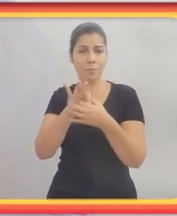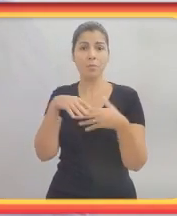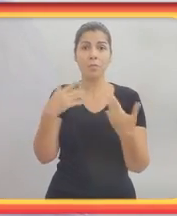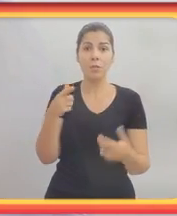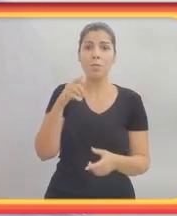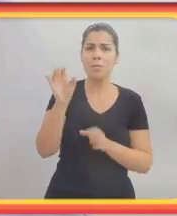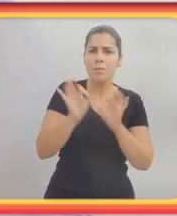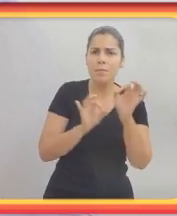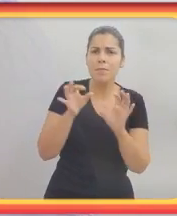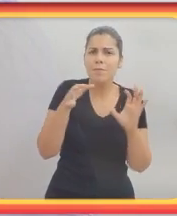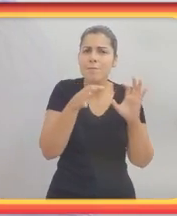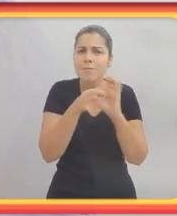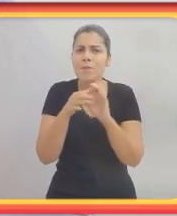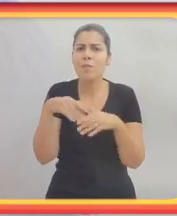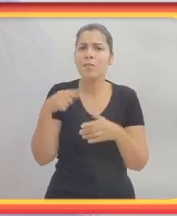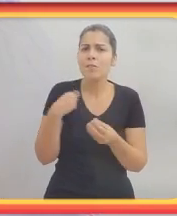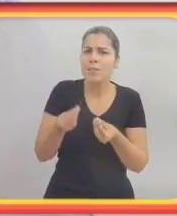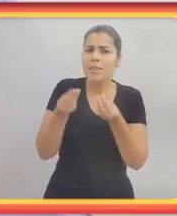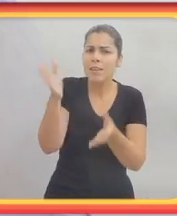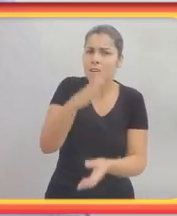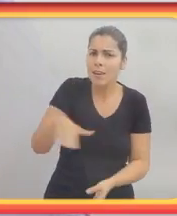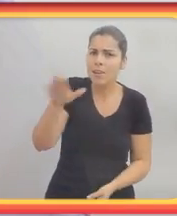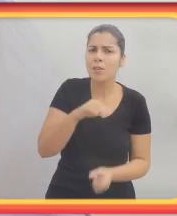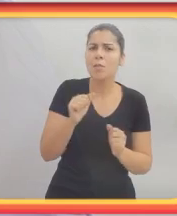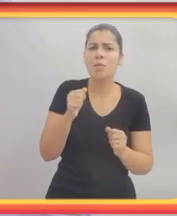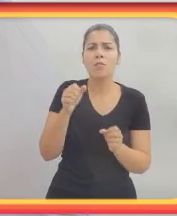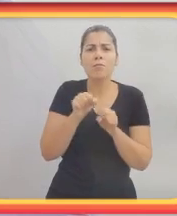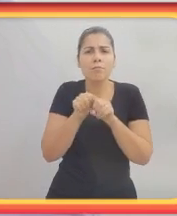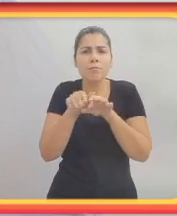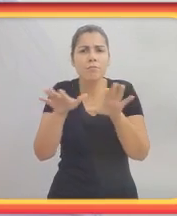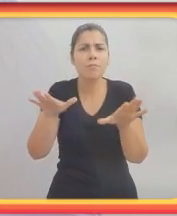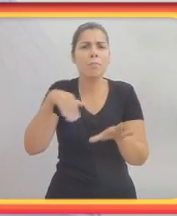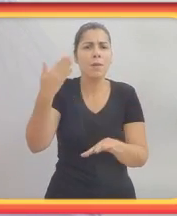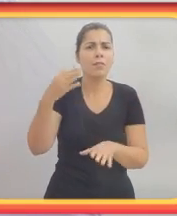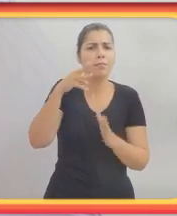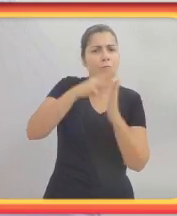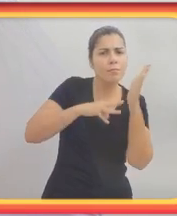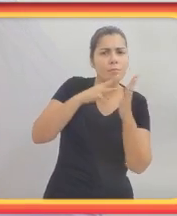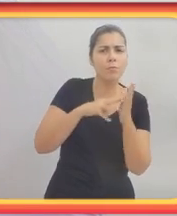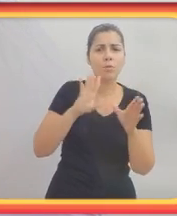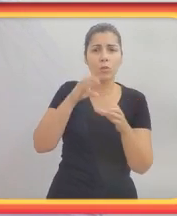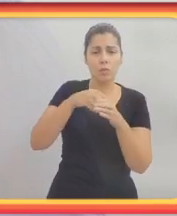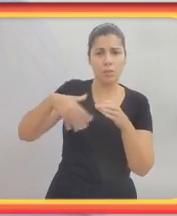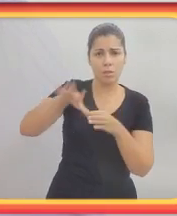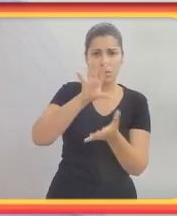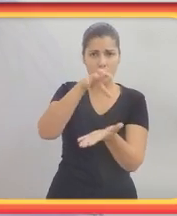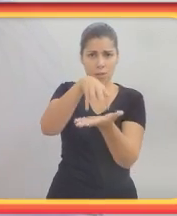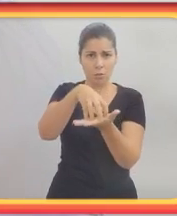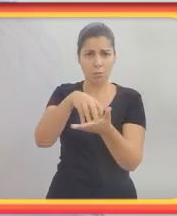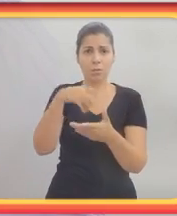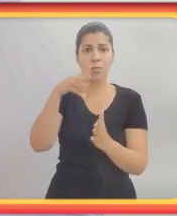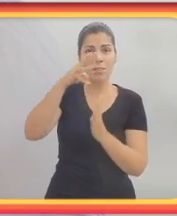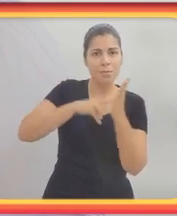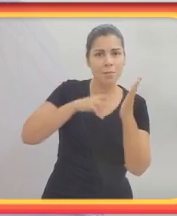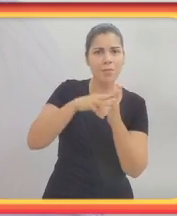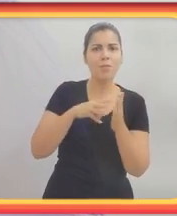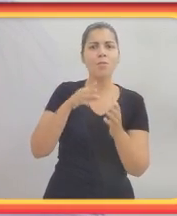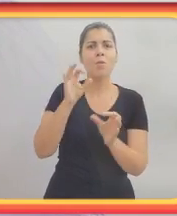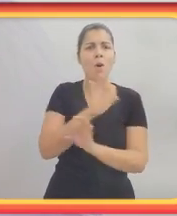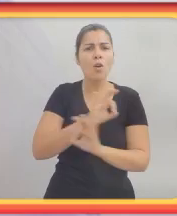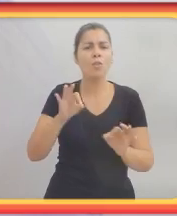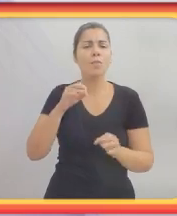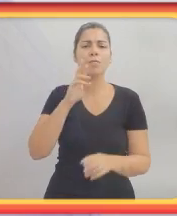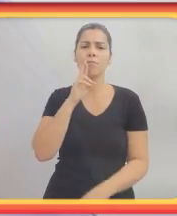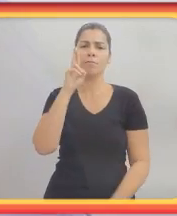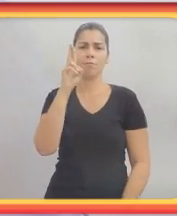aprenda a associar. Portanto, há a preparação prévia que estamos dando às crianças para poder expandir mais este